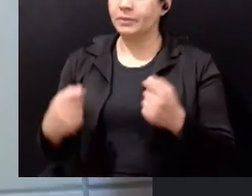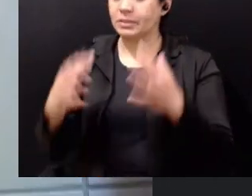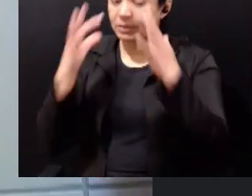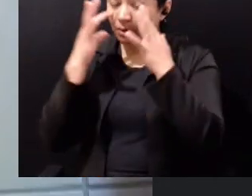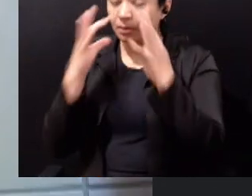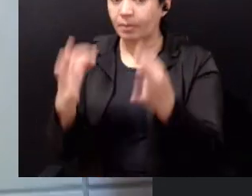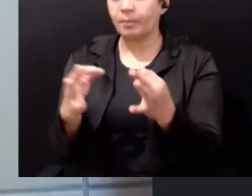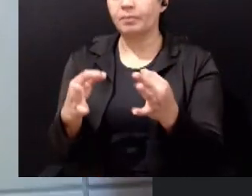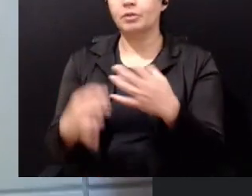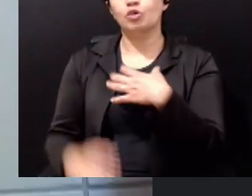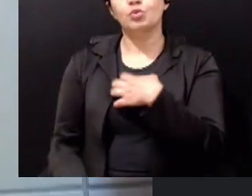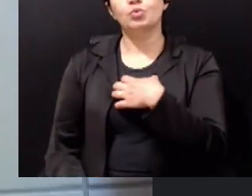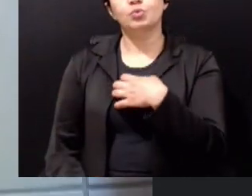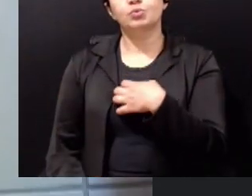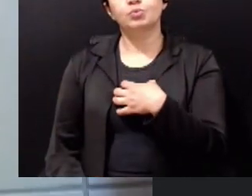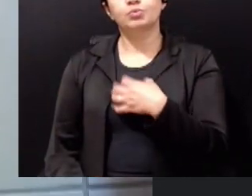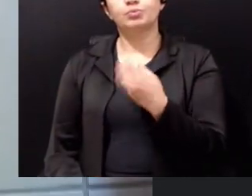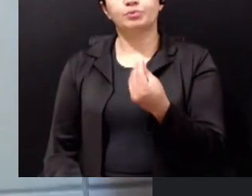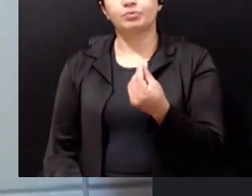né? De